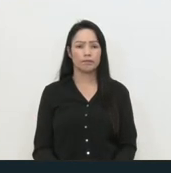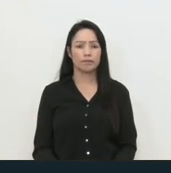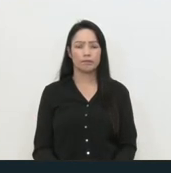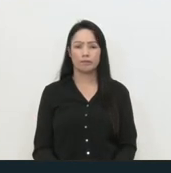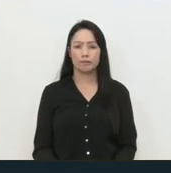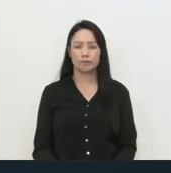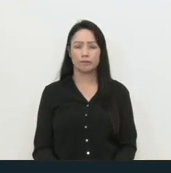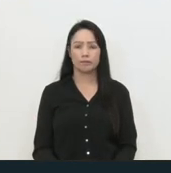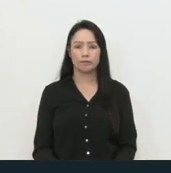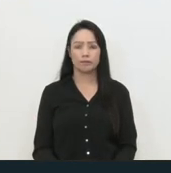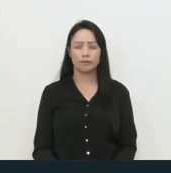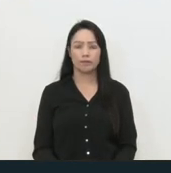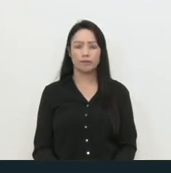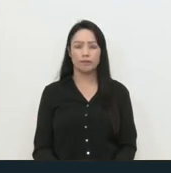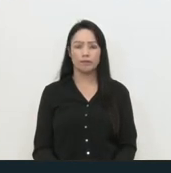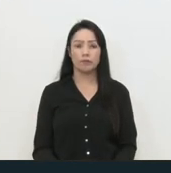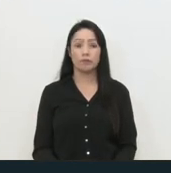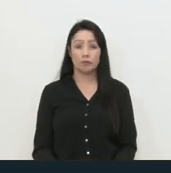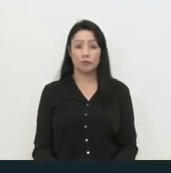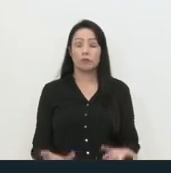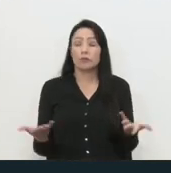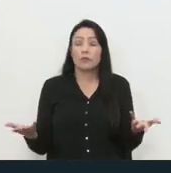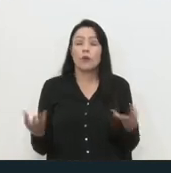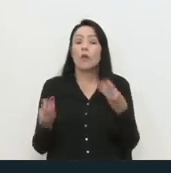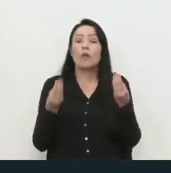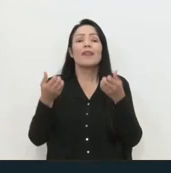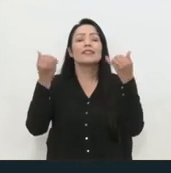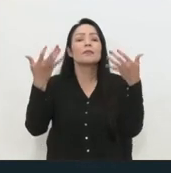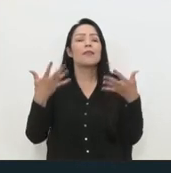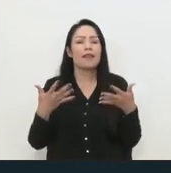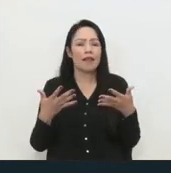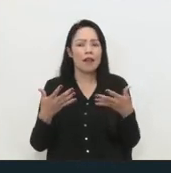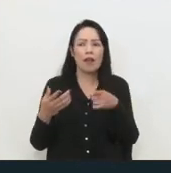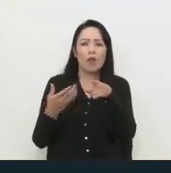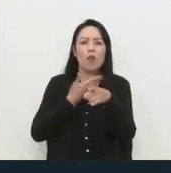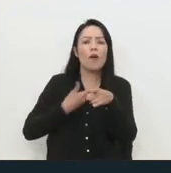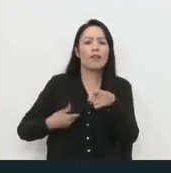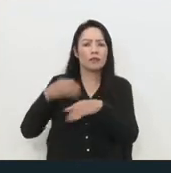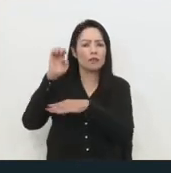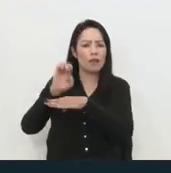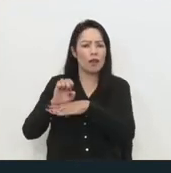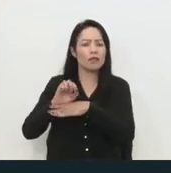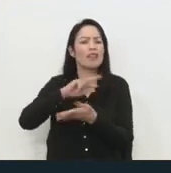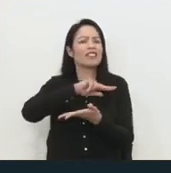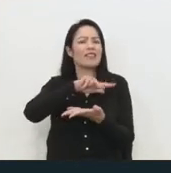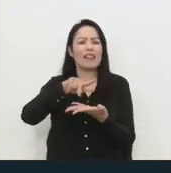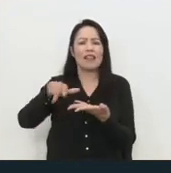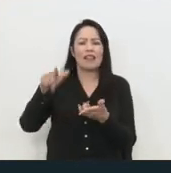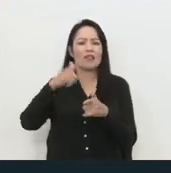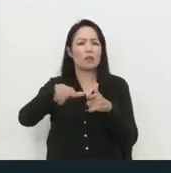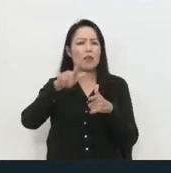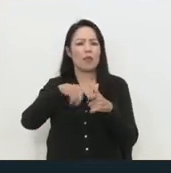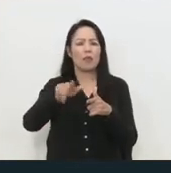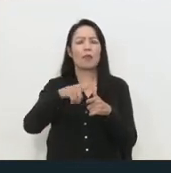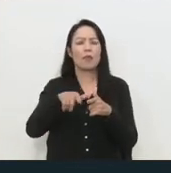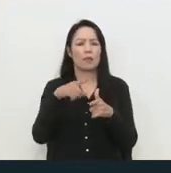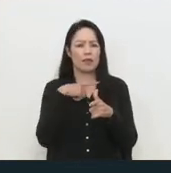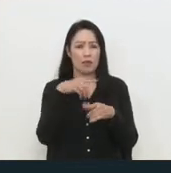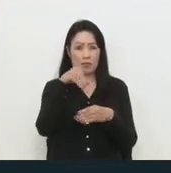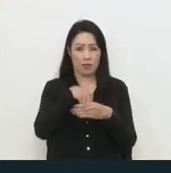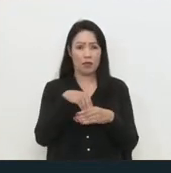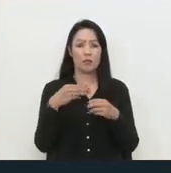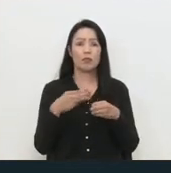Qual que é o posicionamento que está tendo diante do Governo do Estado com essas questões de intervenção dentro do nosso